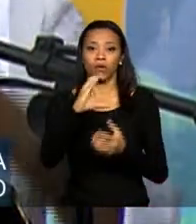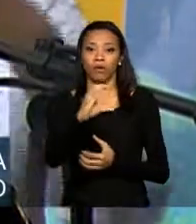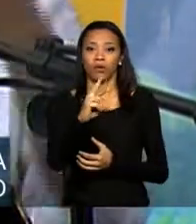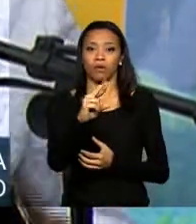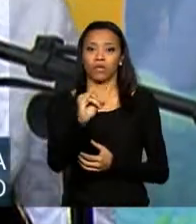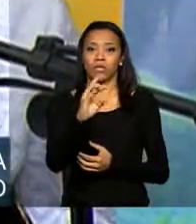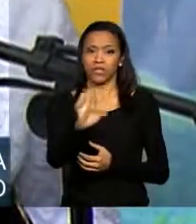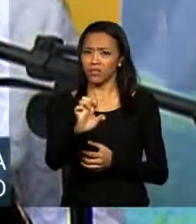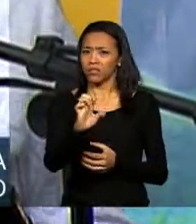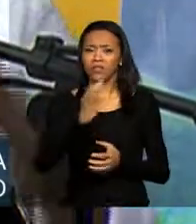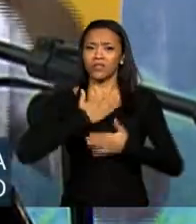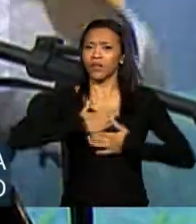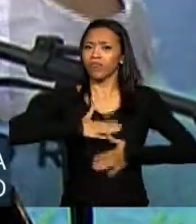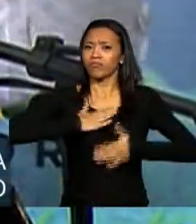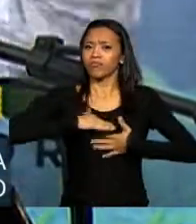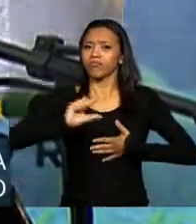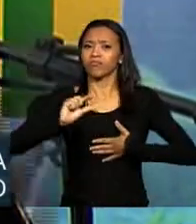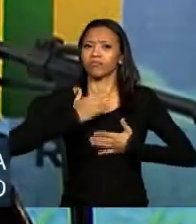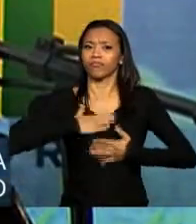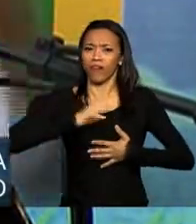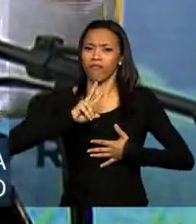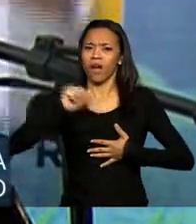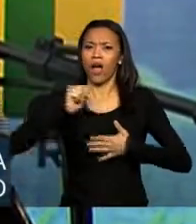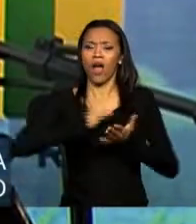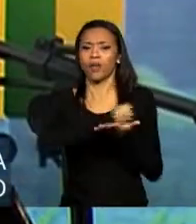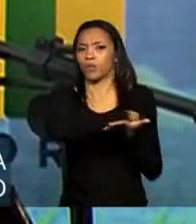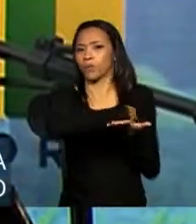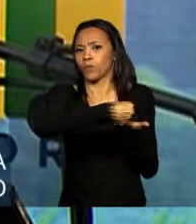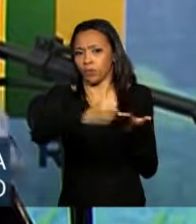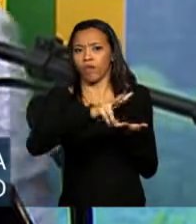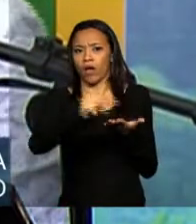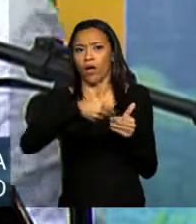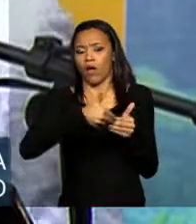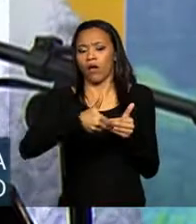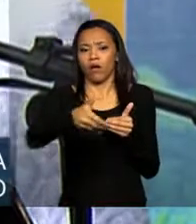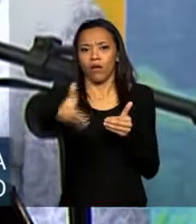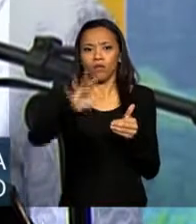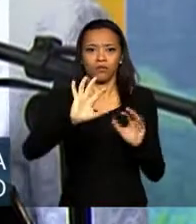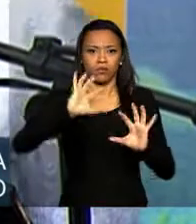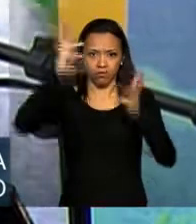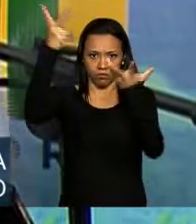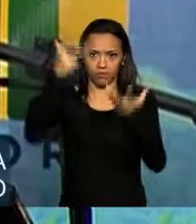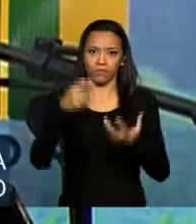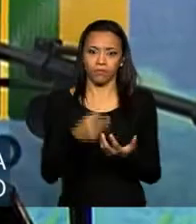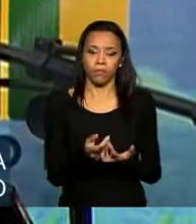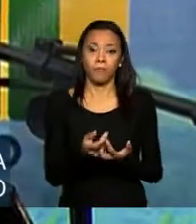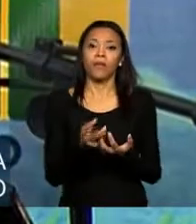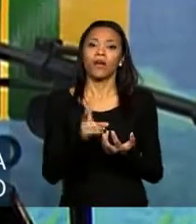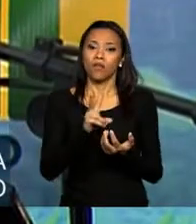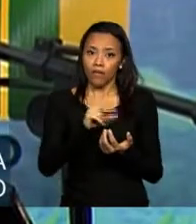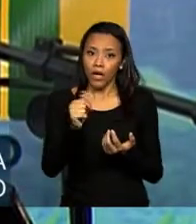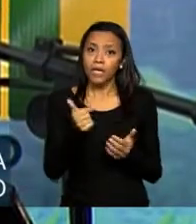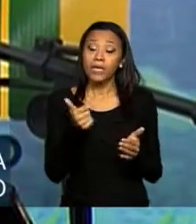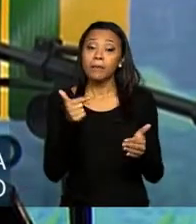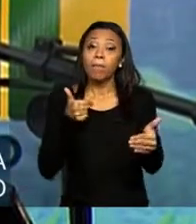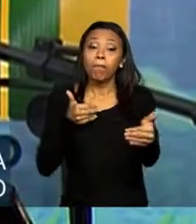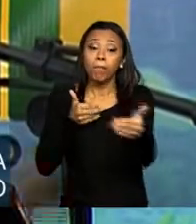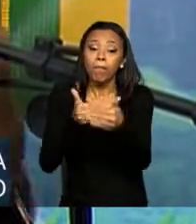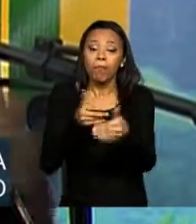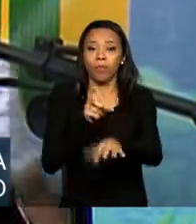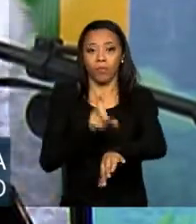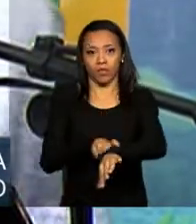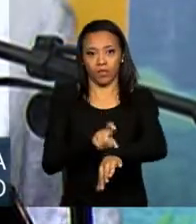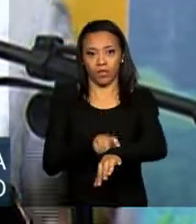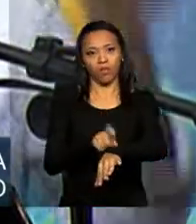nós juntos aprovando o ajuste saímos disso no curto prazo